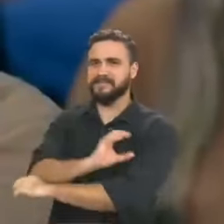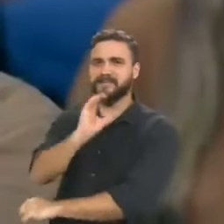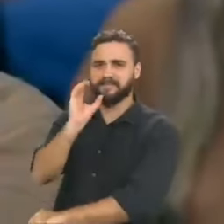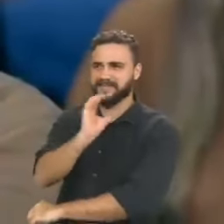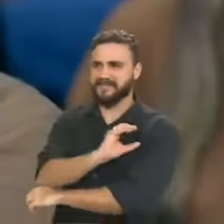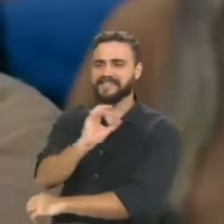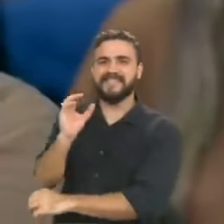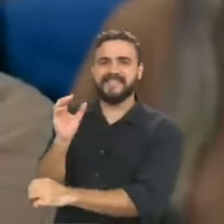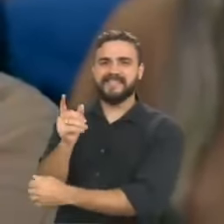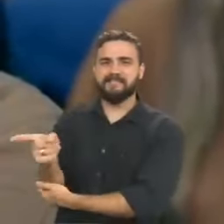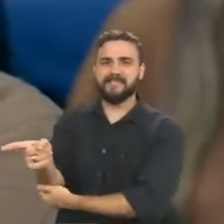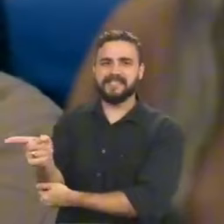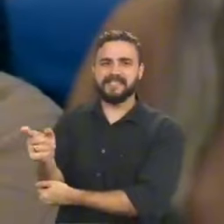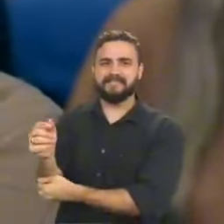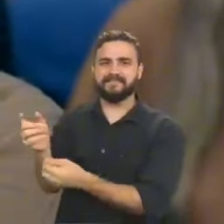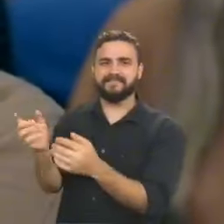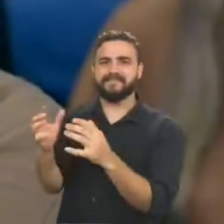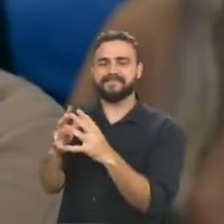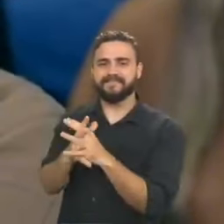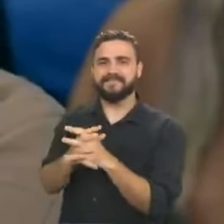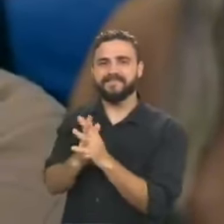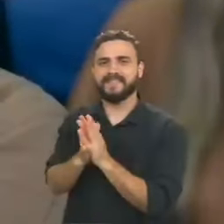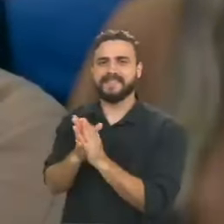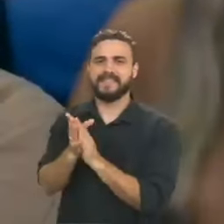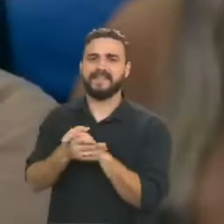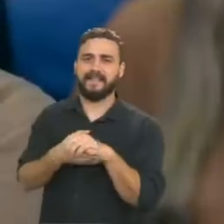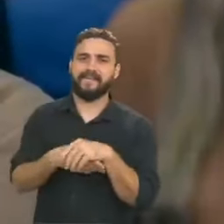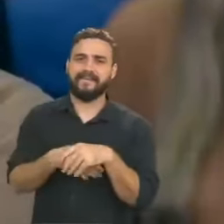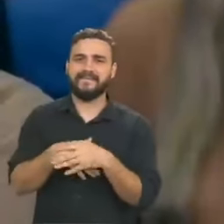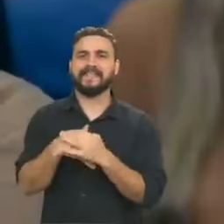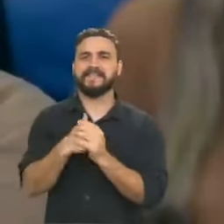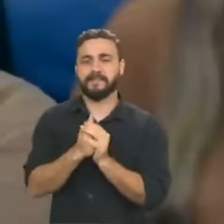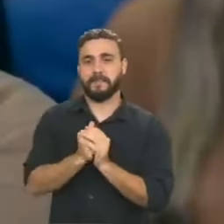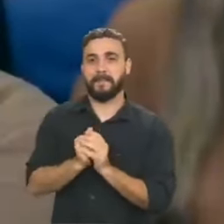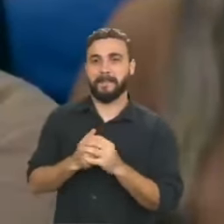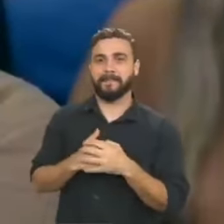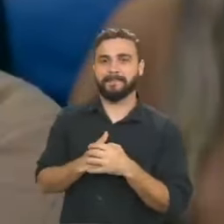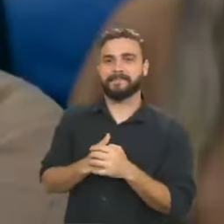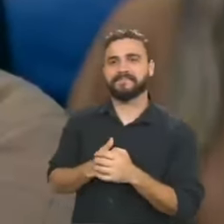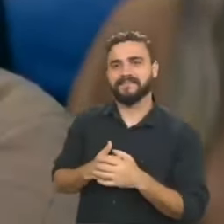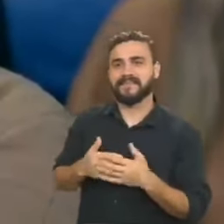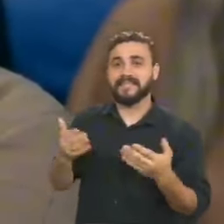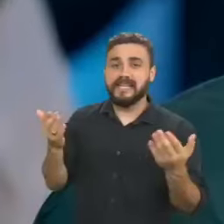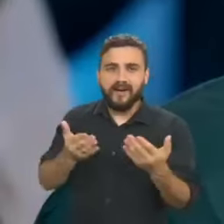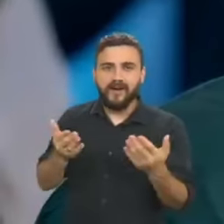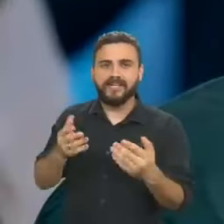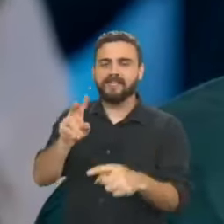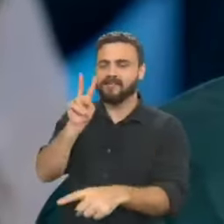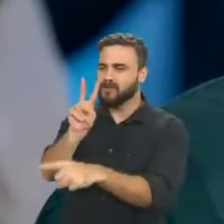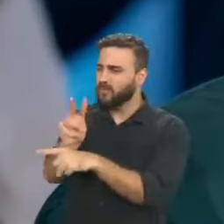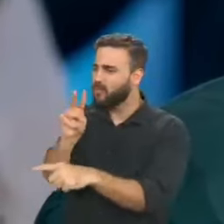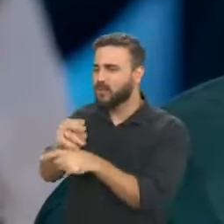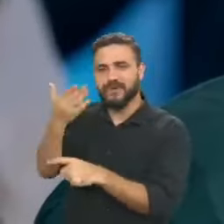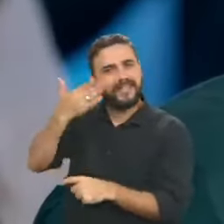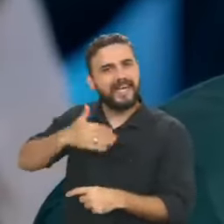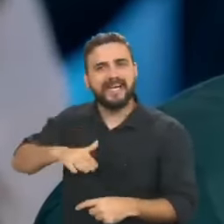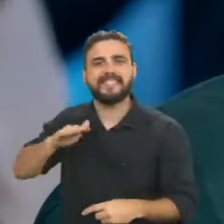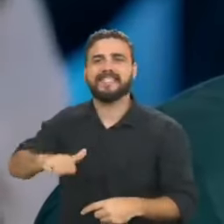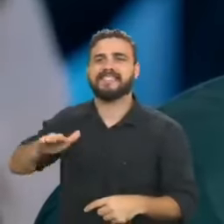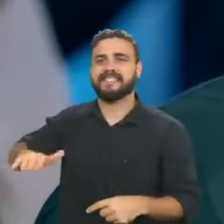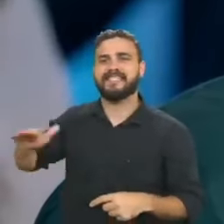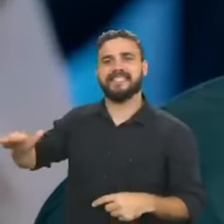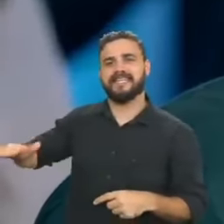Eu falei: Deus, mas é uma dívida impagável. Ele falou assim: então comece, e comece cuidando das crianças. Nós fomos para lá só para